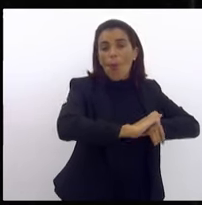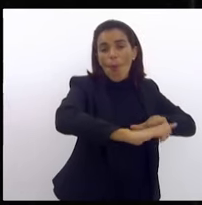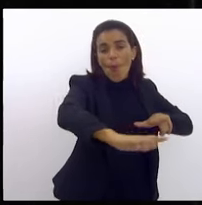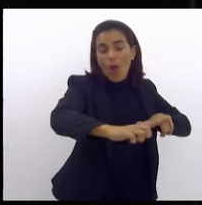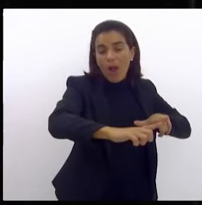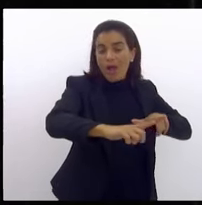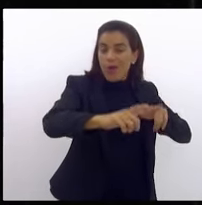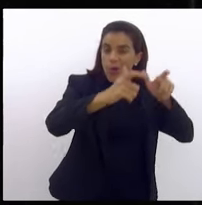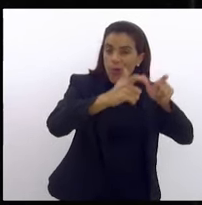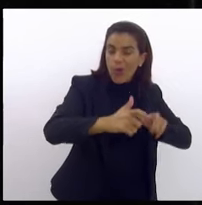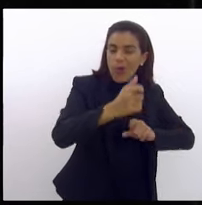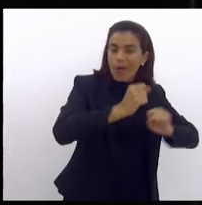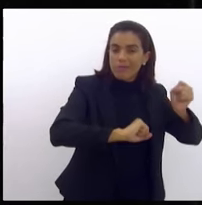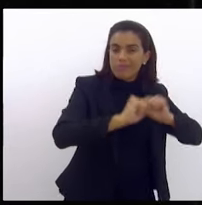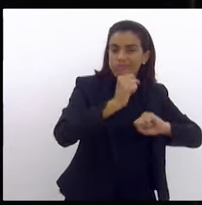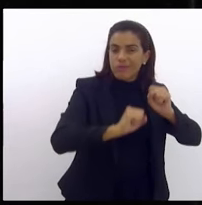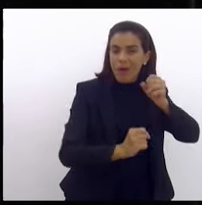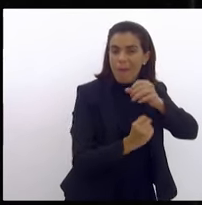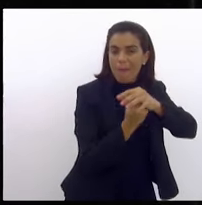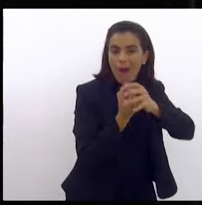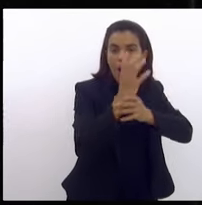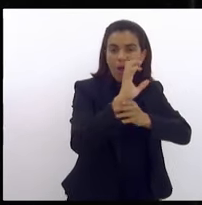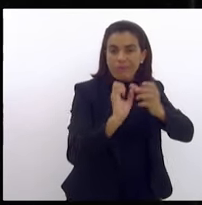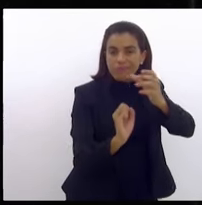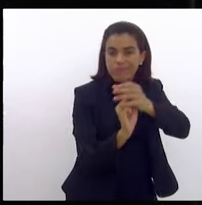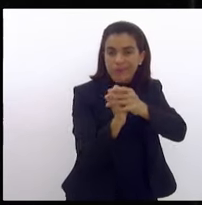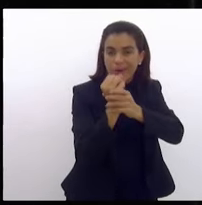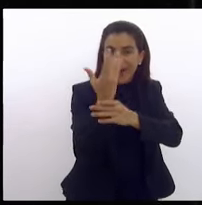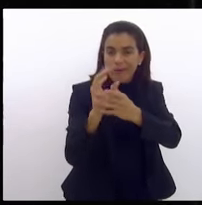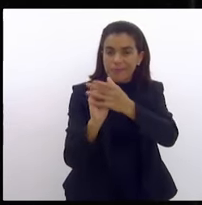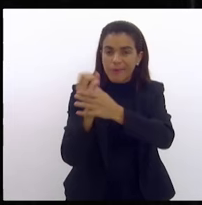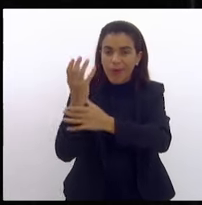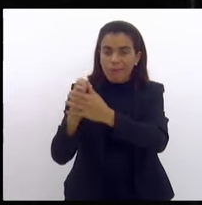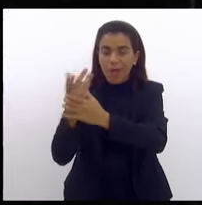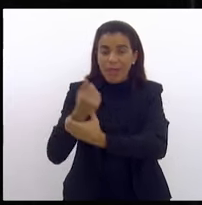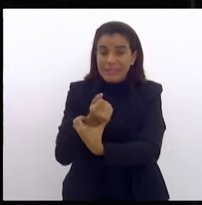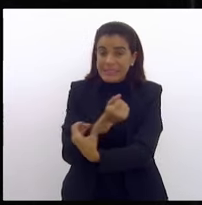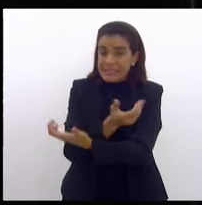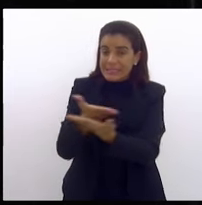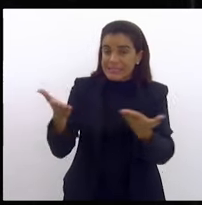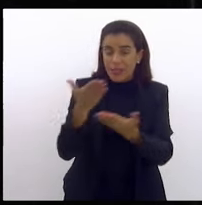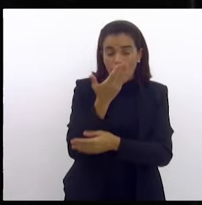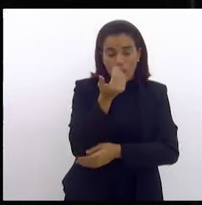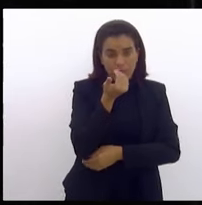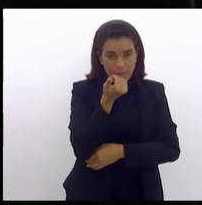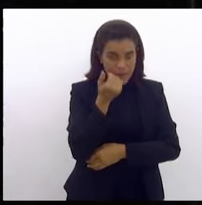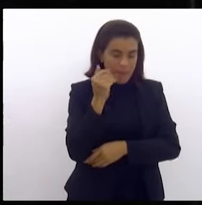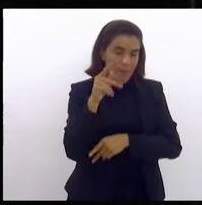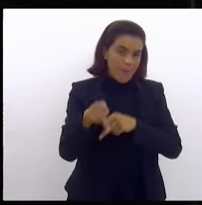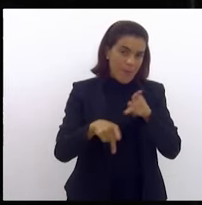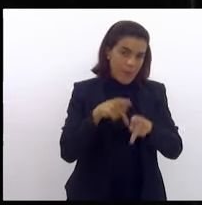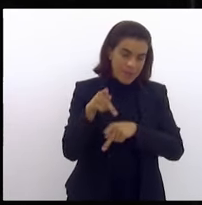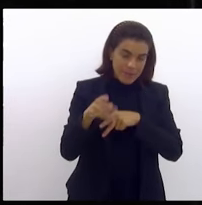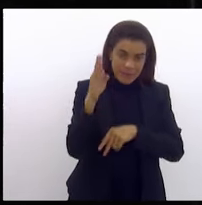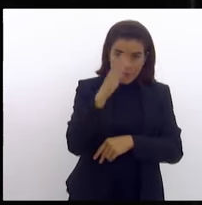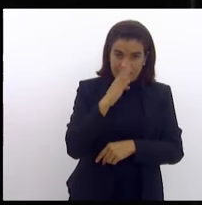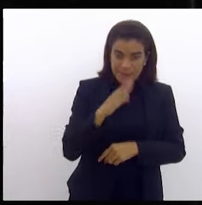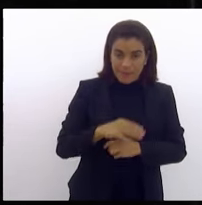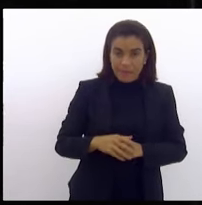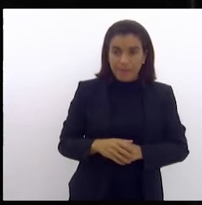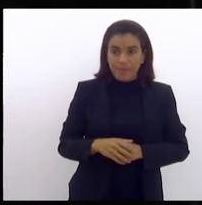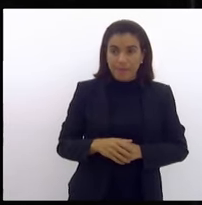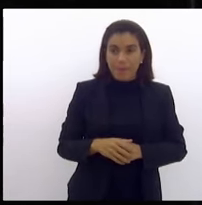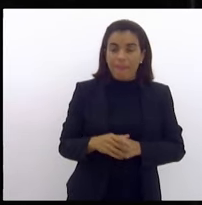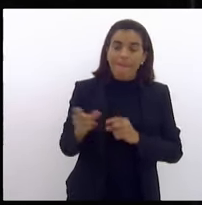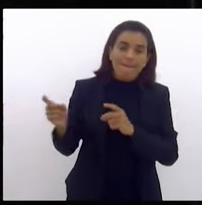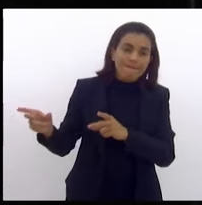espaços de produção de alimentos, que chegam a milhares de brasileiros e brasileiras, que chegam à mesa